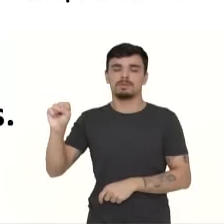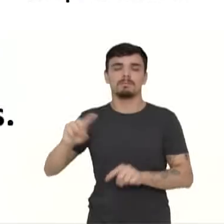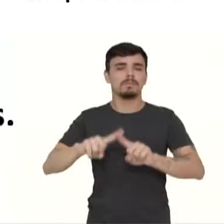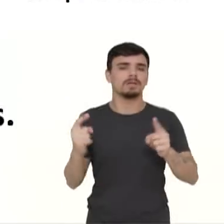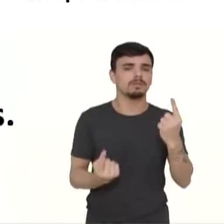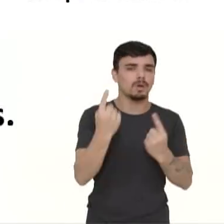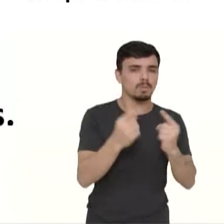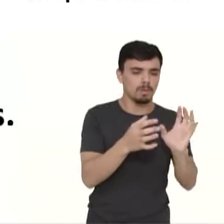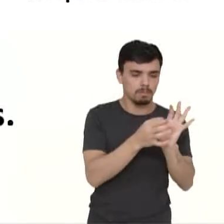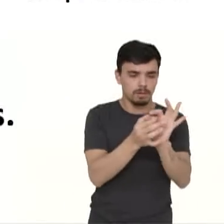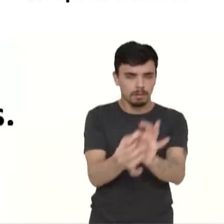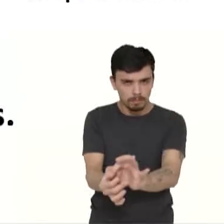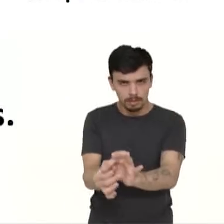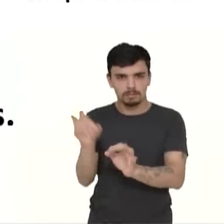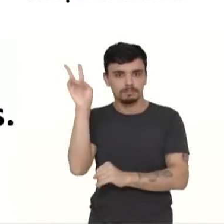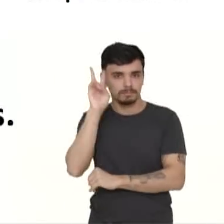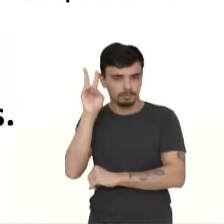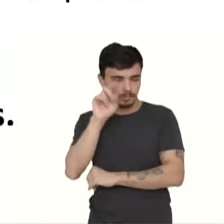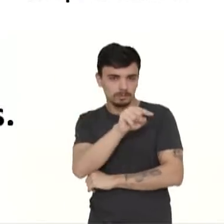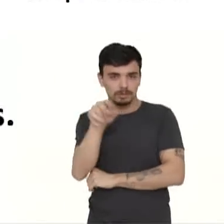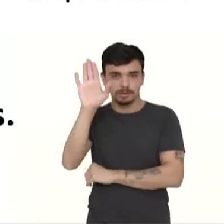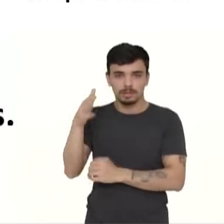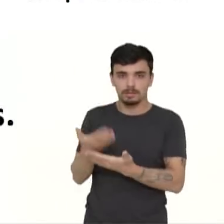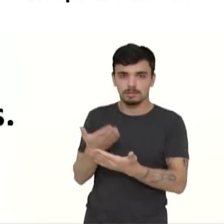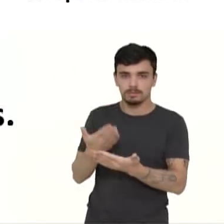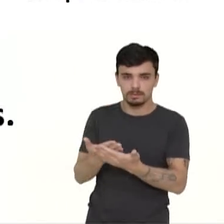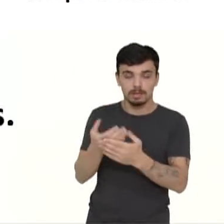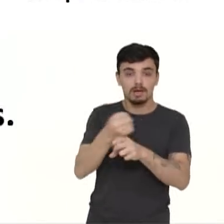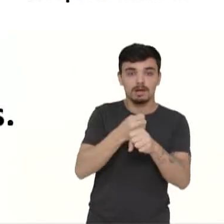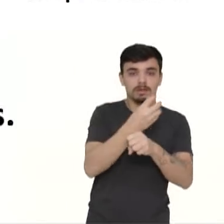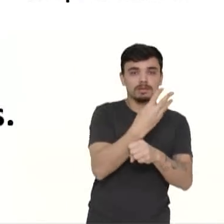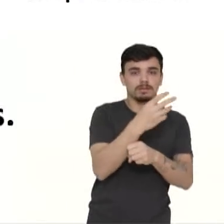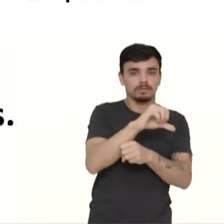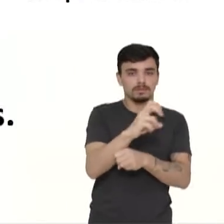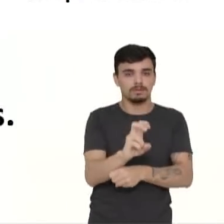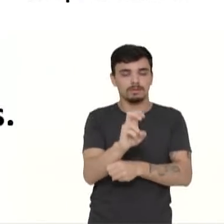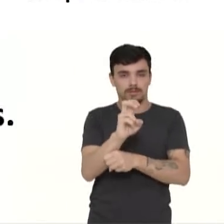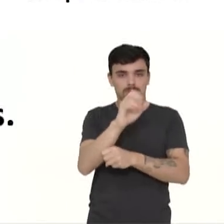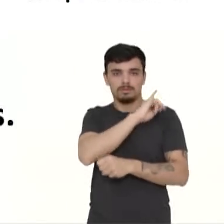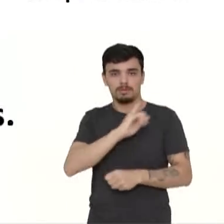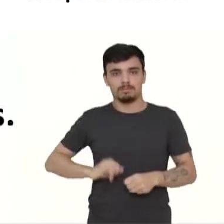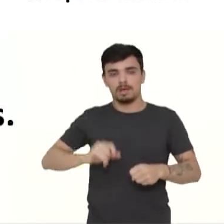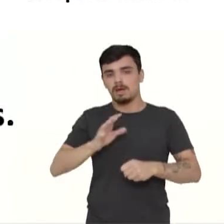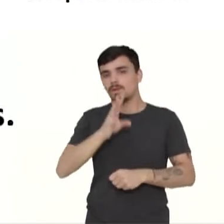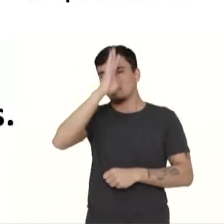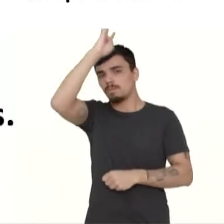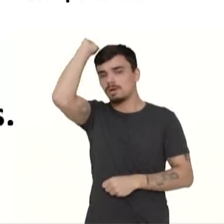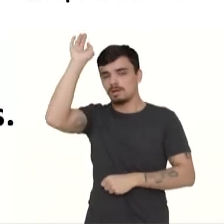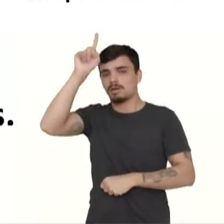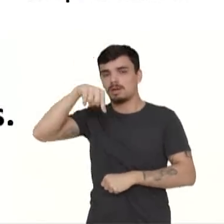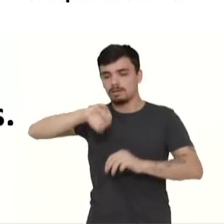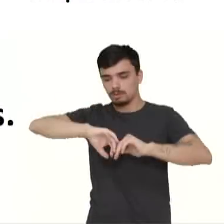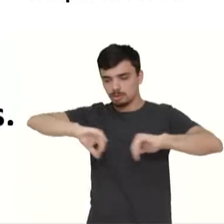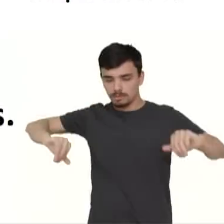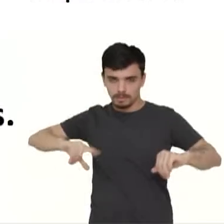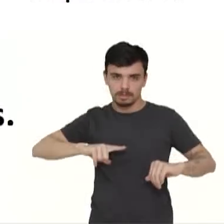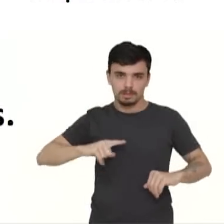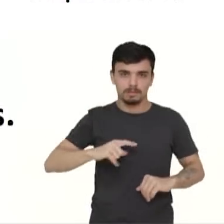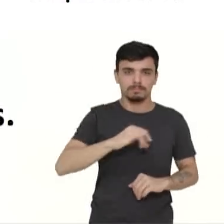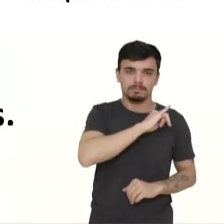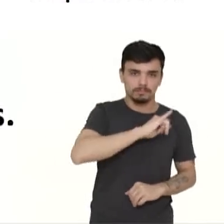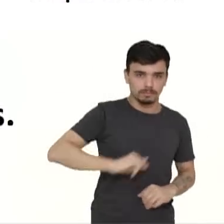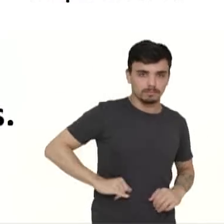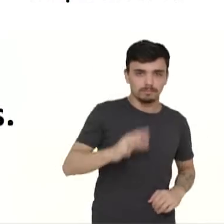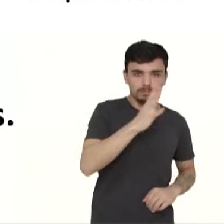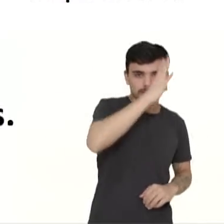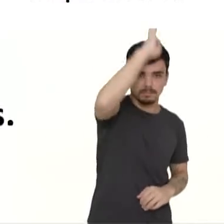Como vocês já estudaram, em 395 o Império Romano ele vai ser dividido, vai ter o Império Romano que vai